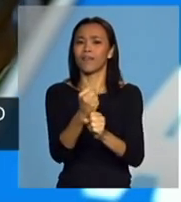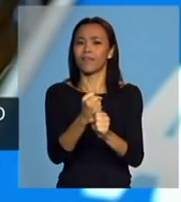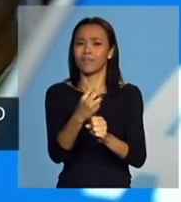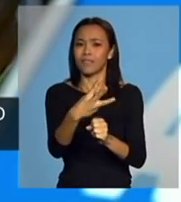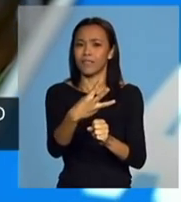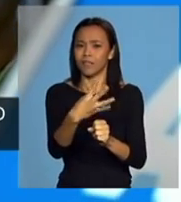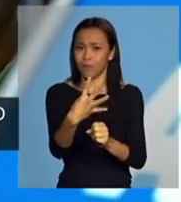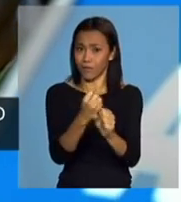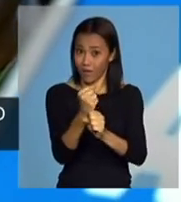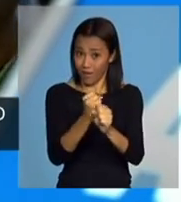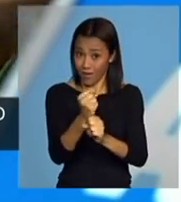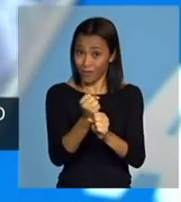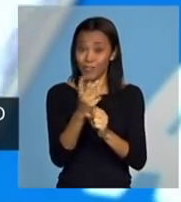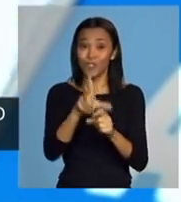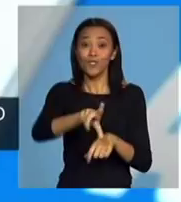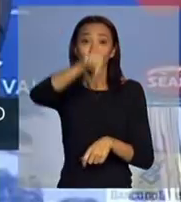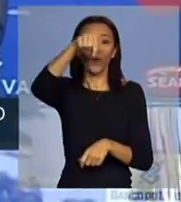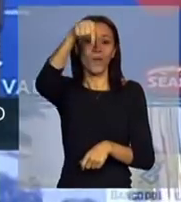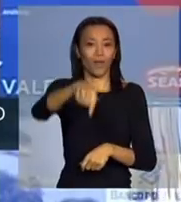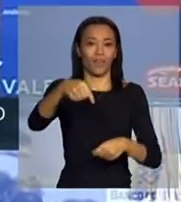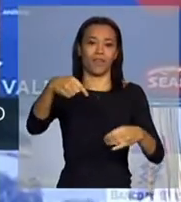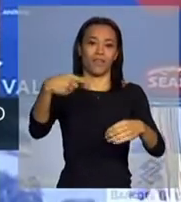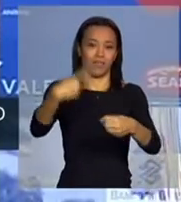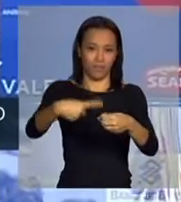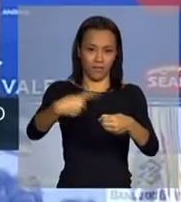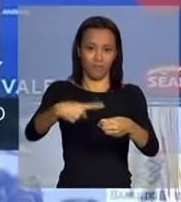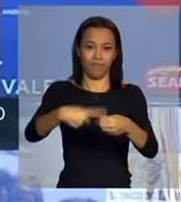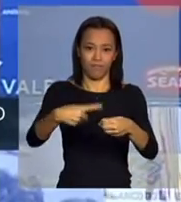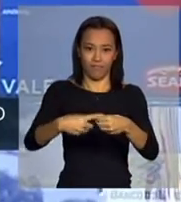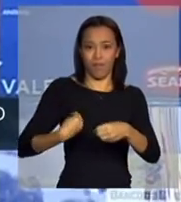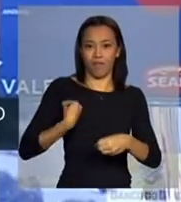escolheu Uberaba para morar.